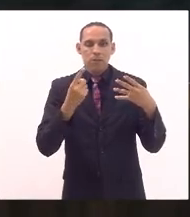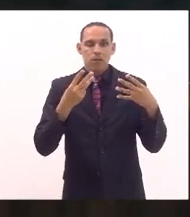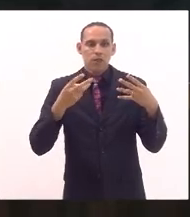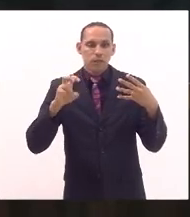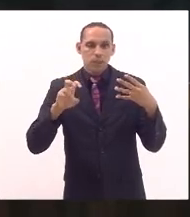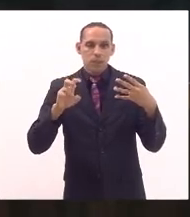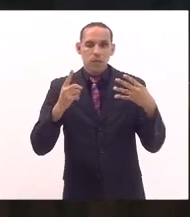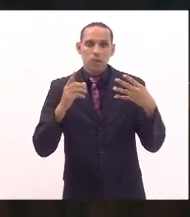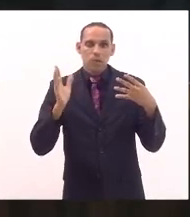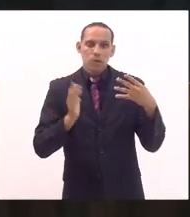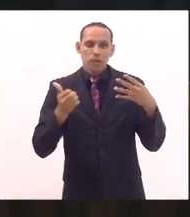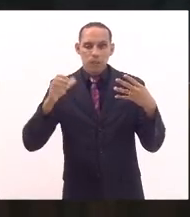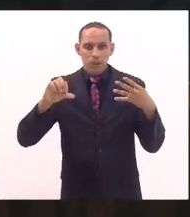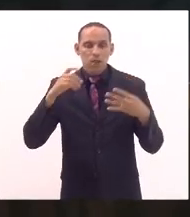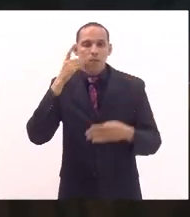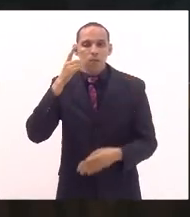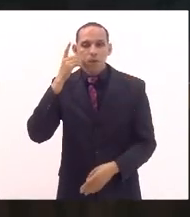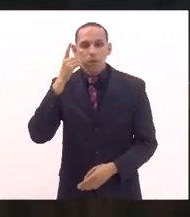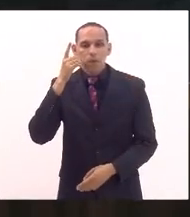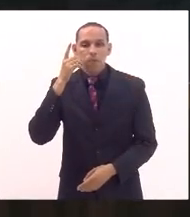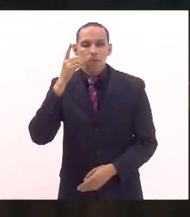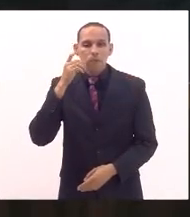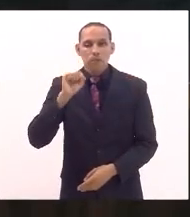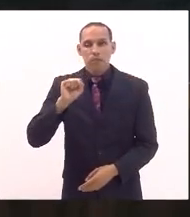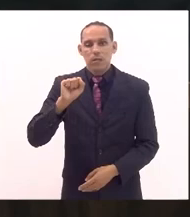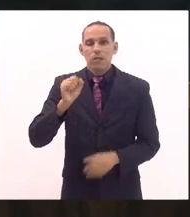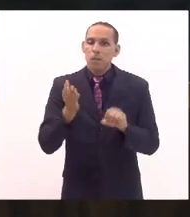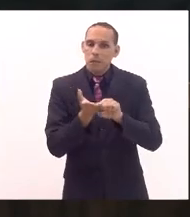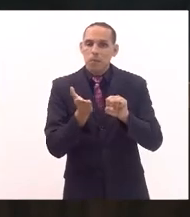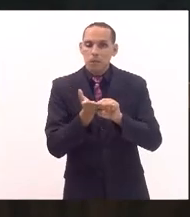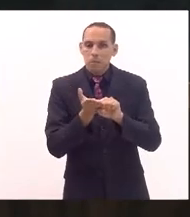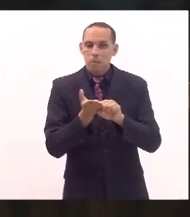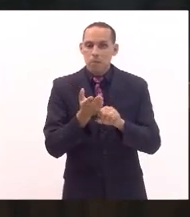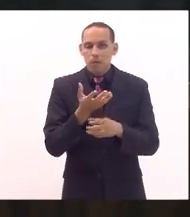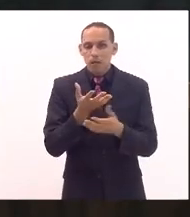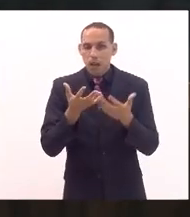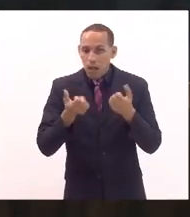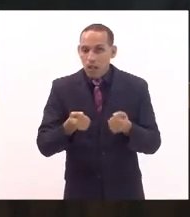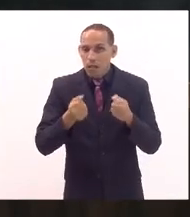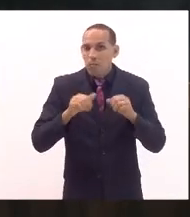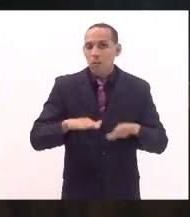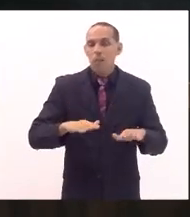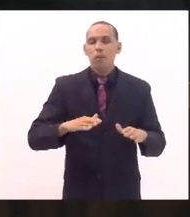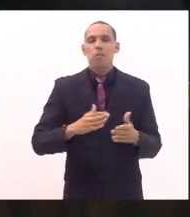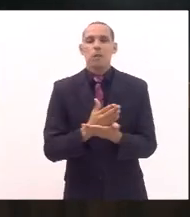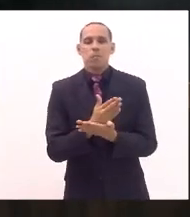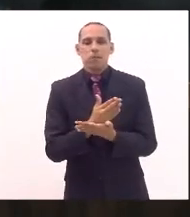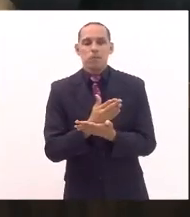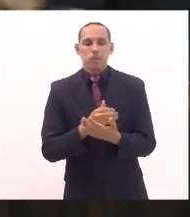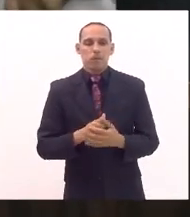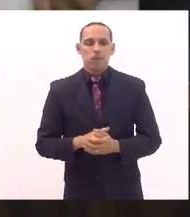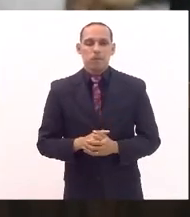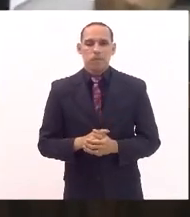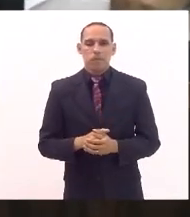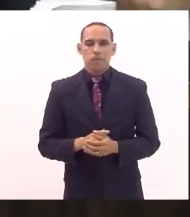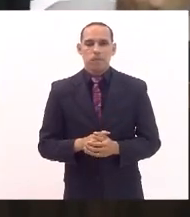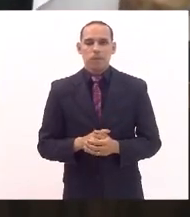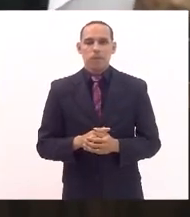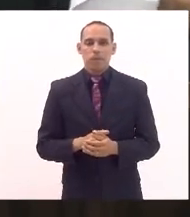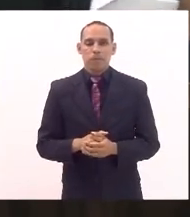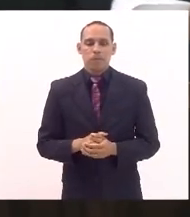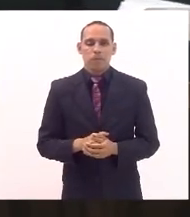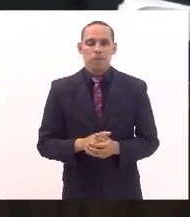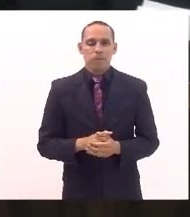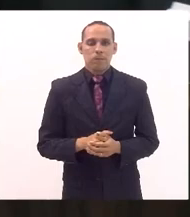l-1351 de 19 Deputado Samuel Malafaia se eu tiver prova mês combustão aprovado